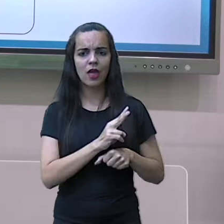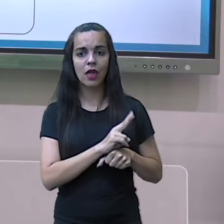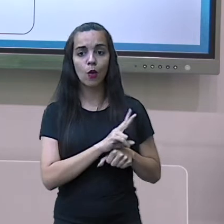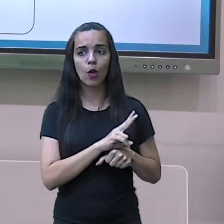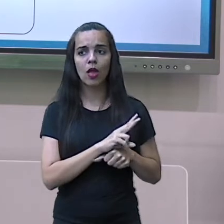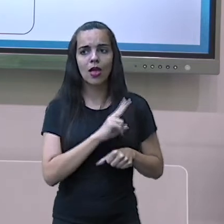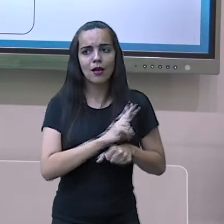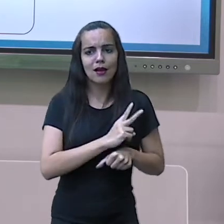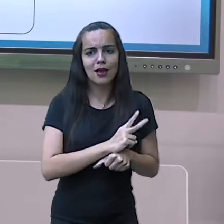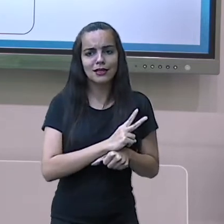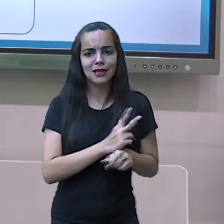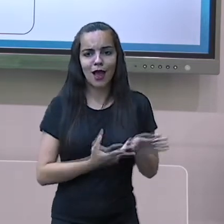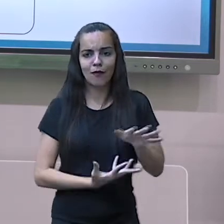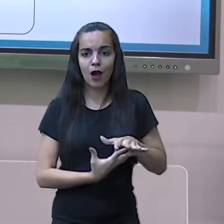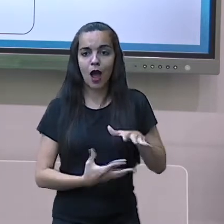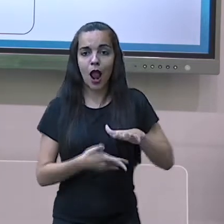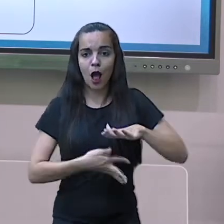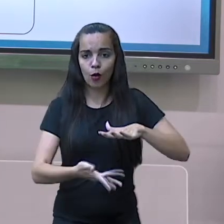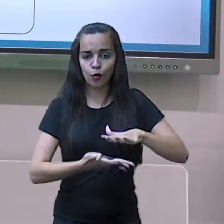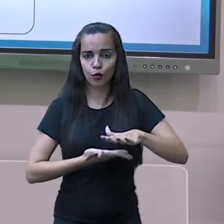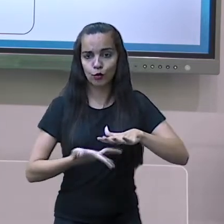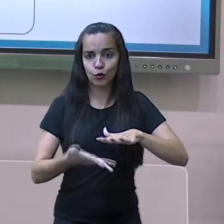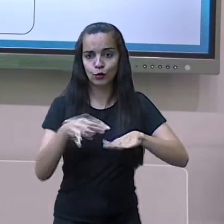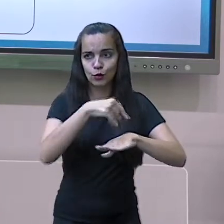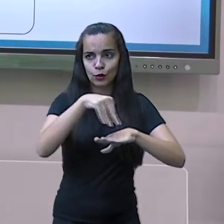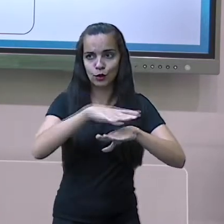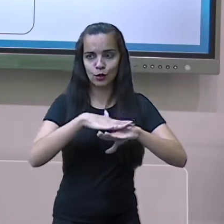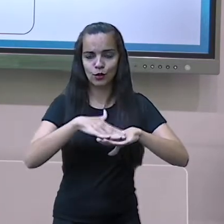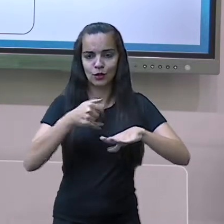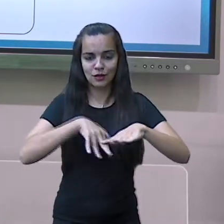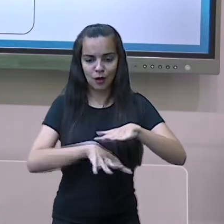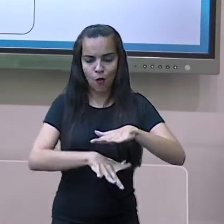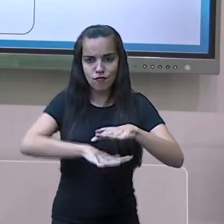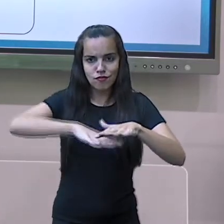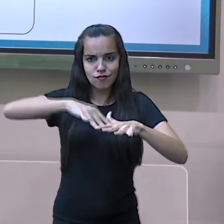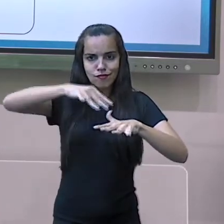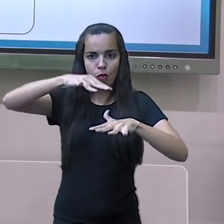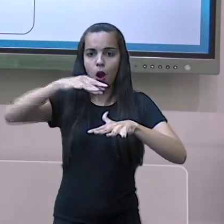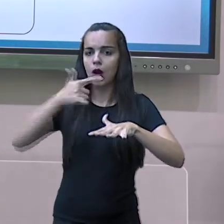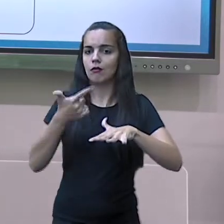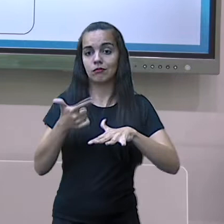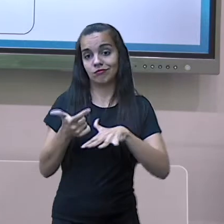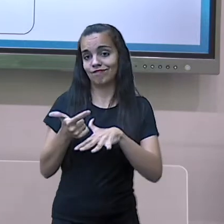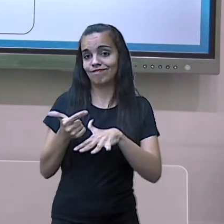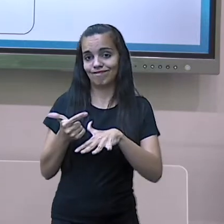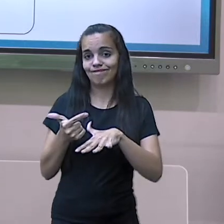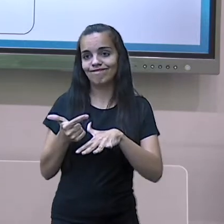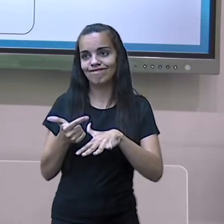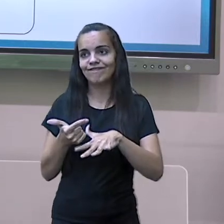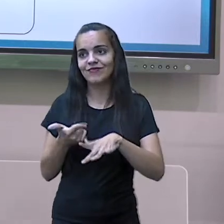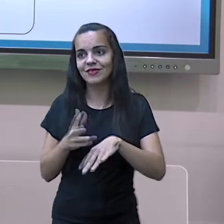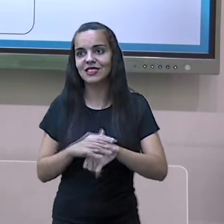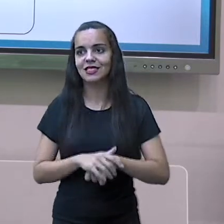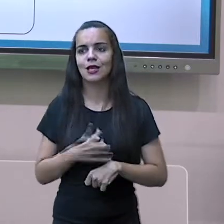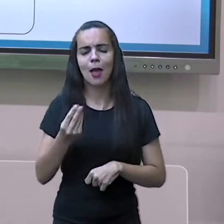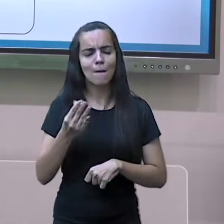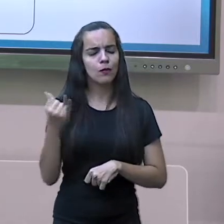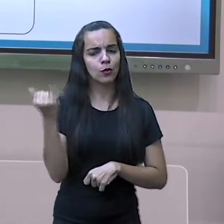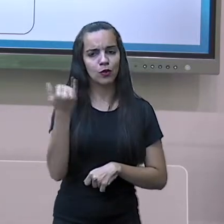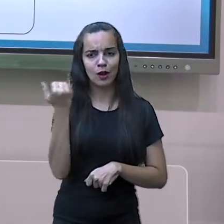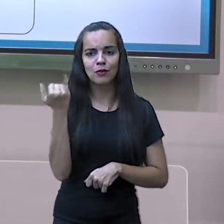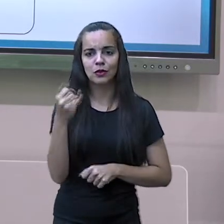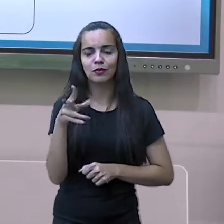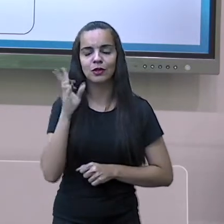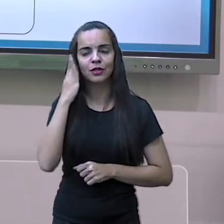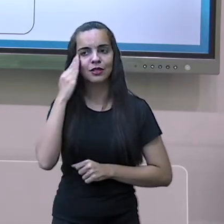do subsolo, das águas subterrâneas. Lembra que nós mostramos para vocês? Então, isso é